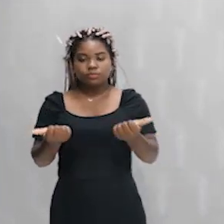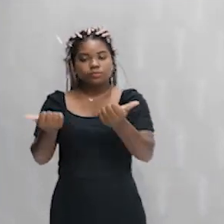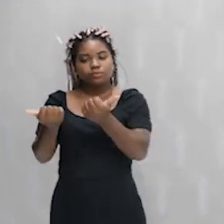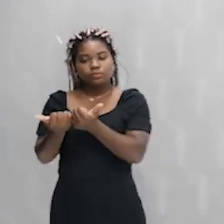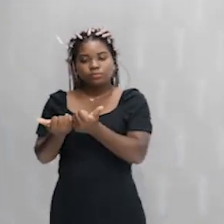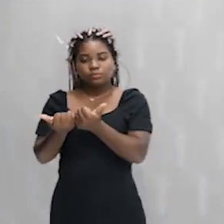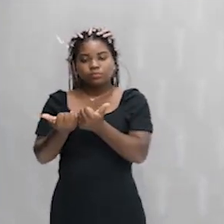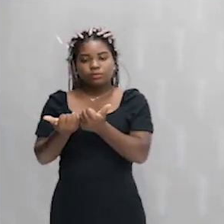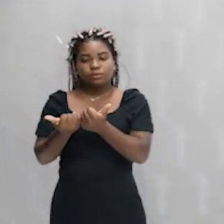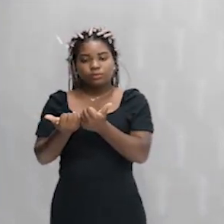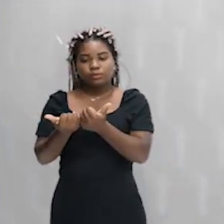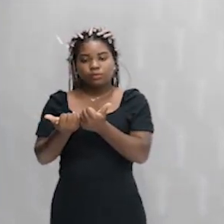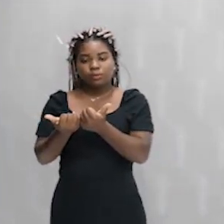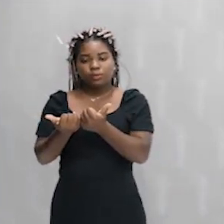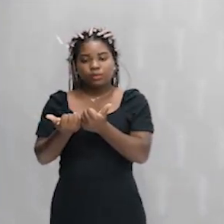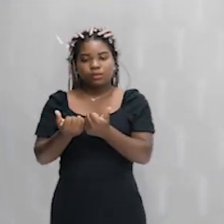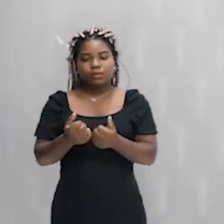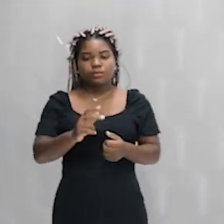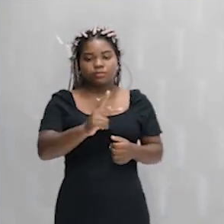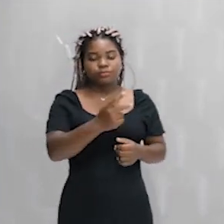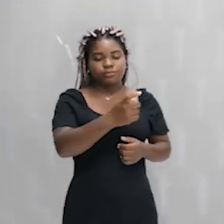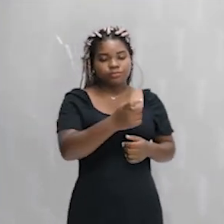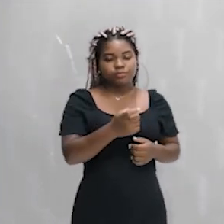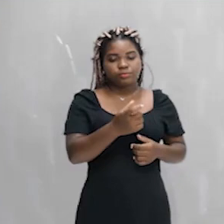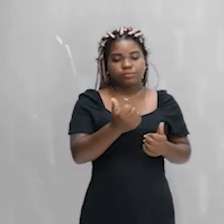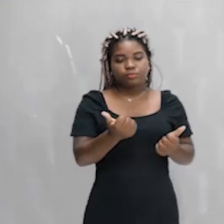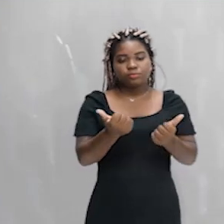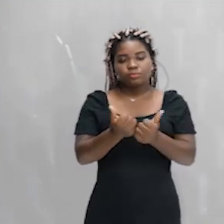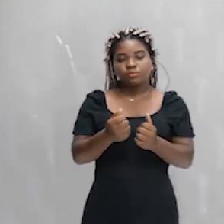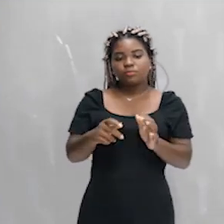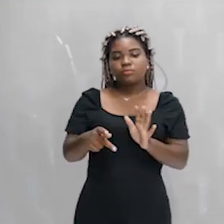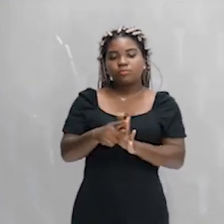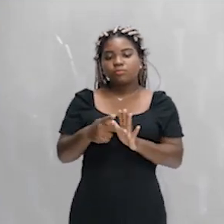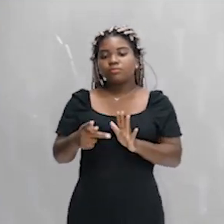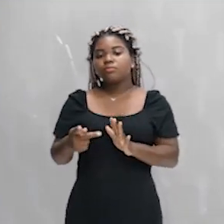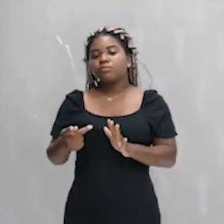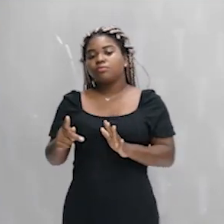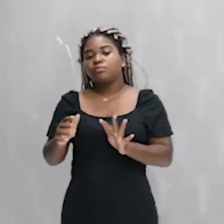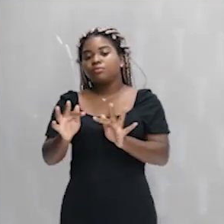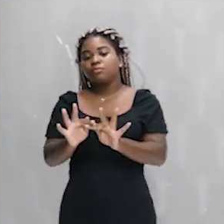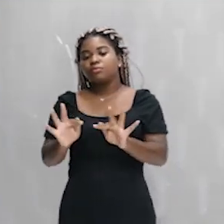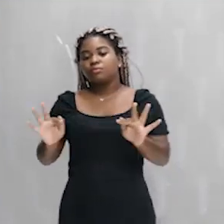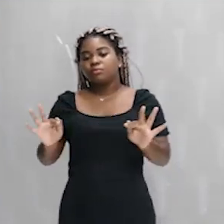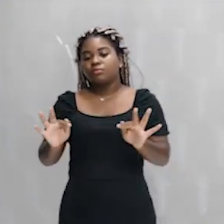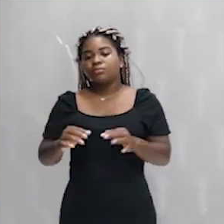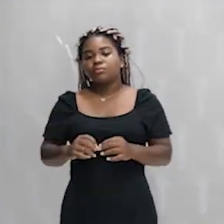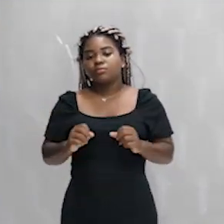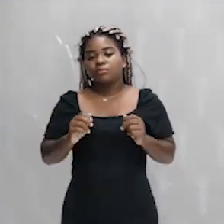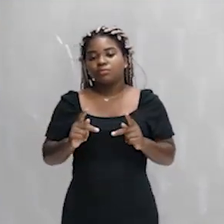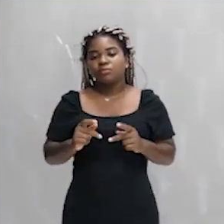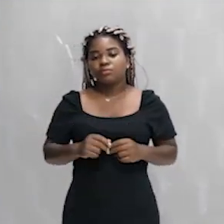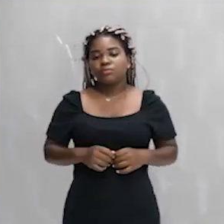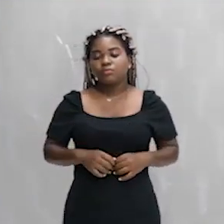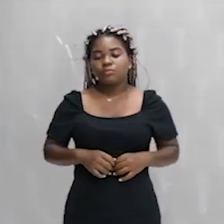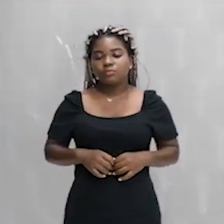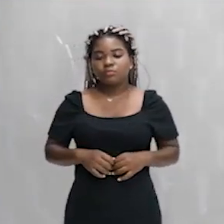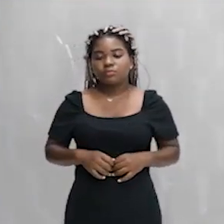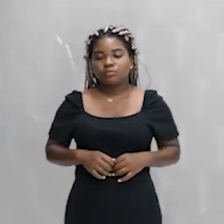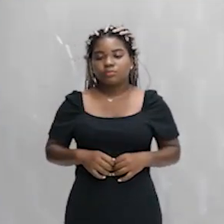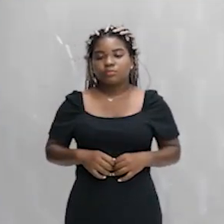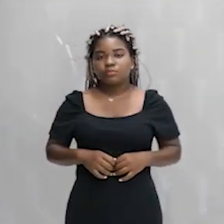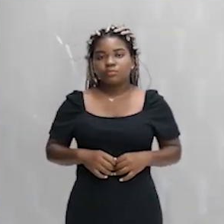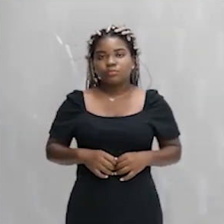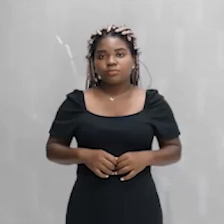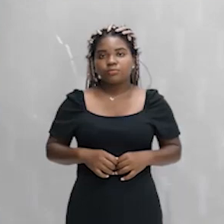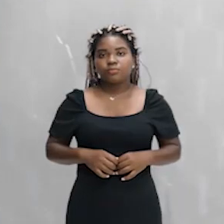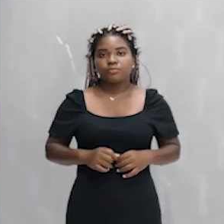substituir, tá? No lugar desse h de x, a própria função. E aí, sigo o meu processo de resolução normalmente. Acompanha